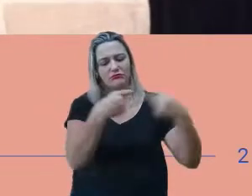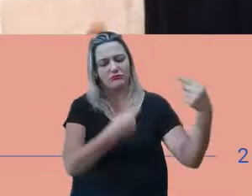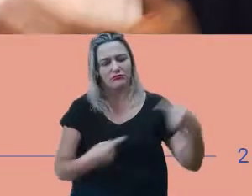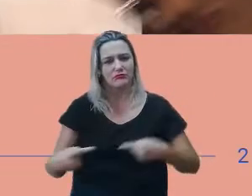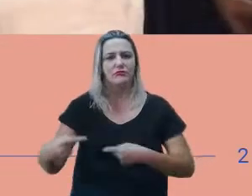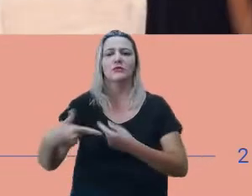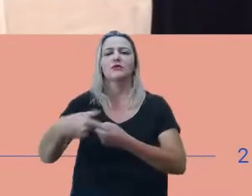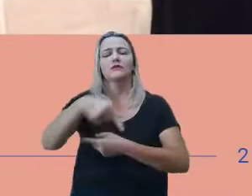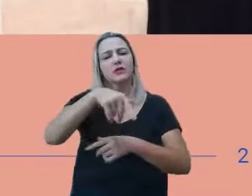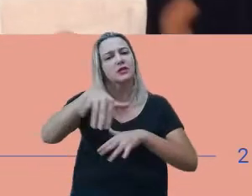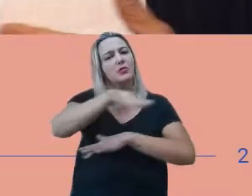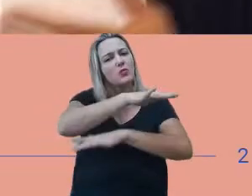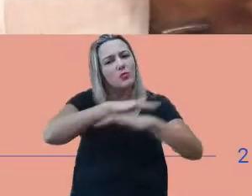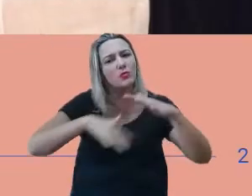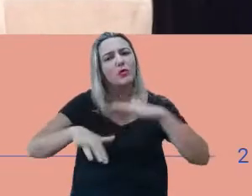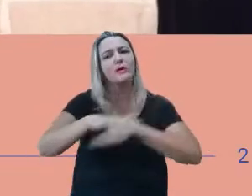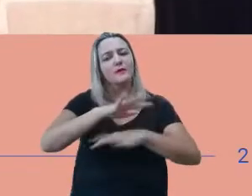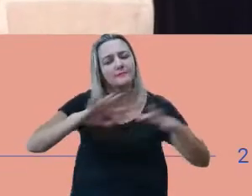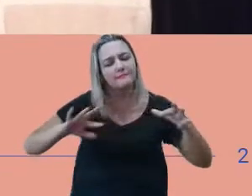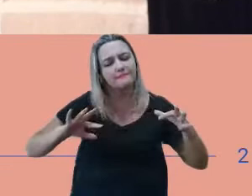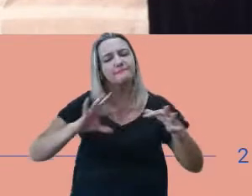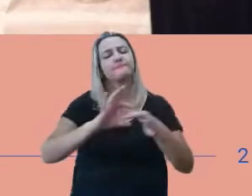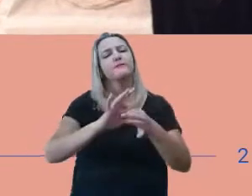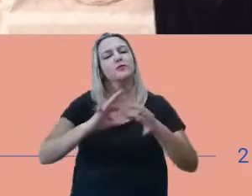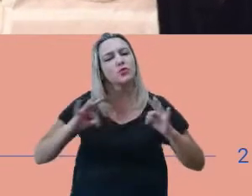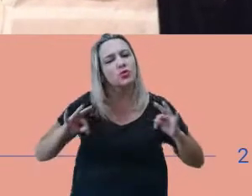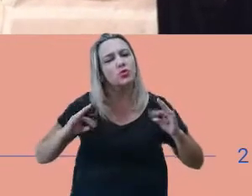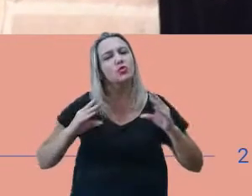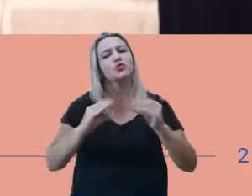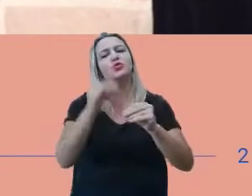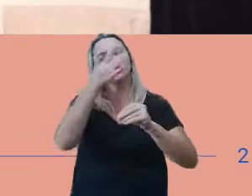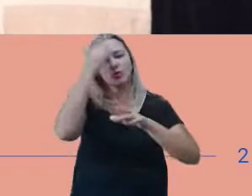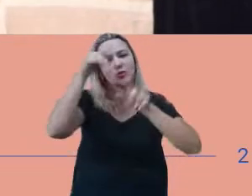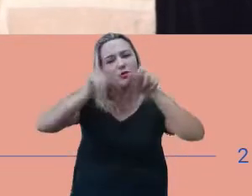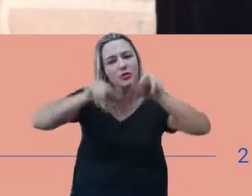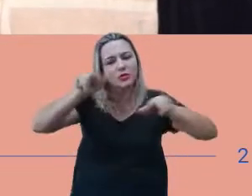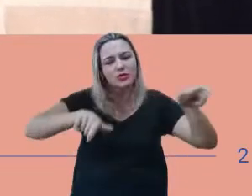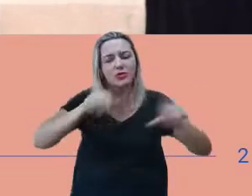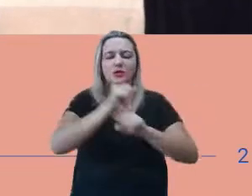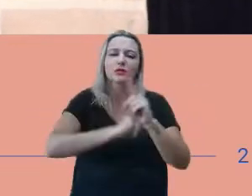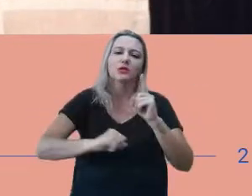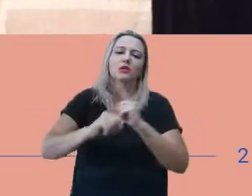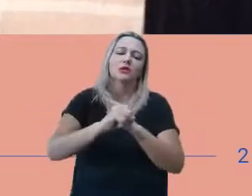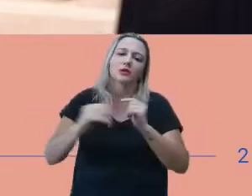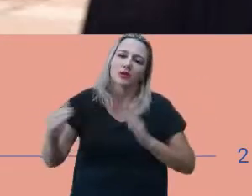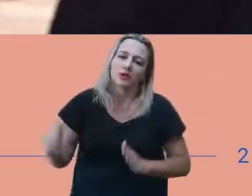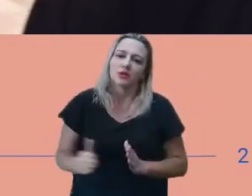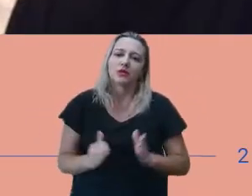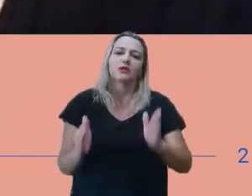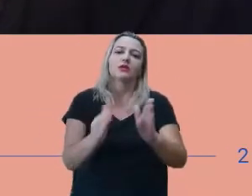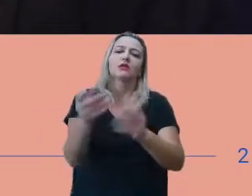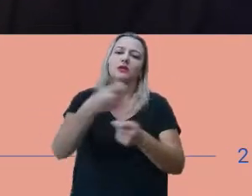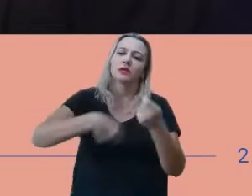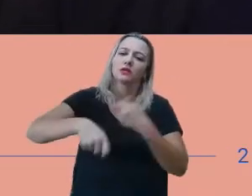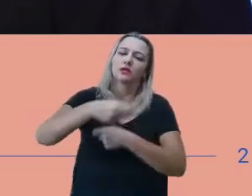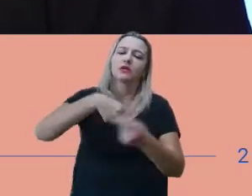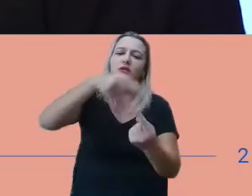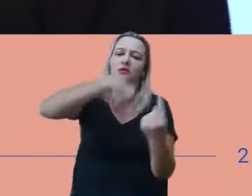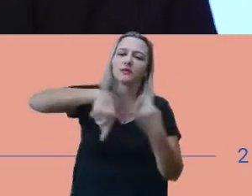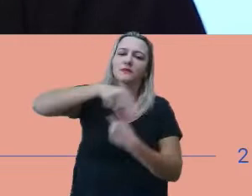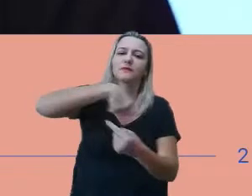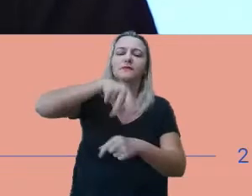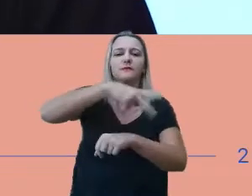movimento Integrado de todos os atores da nossa sociedade para gente caminhar com a economia circular no país